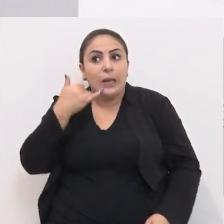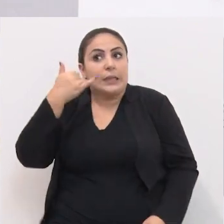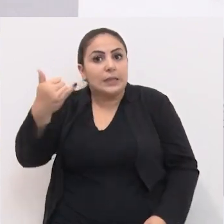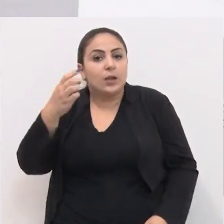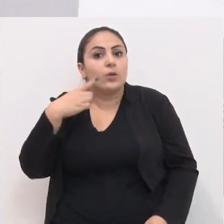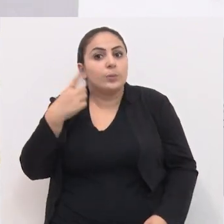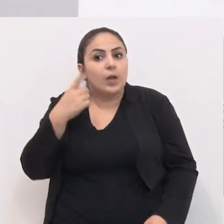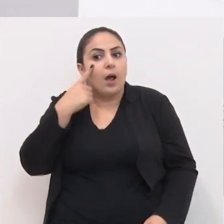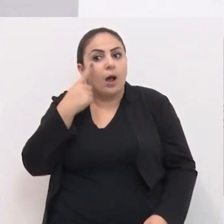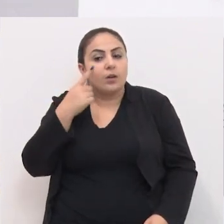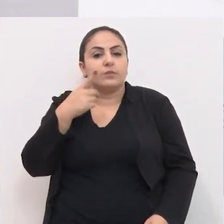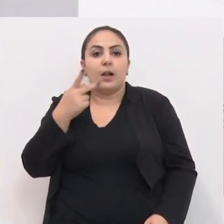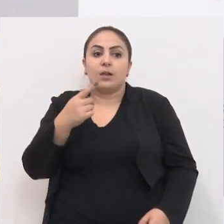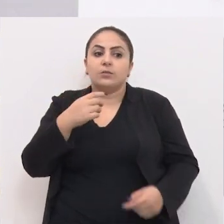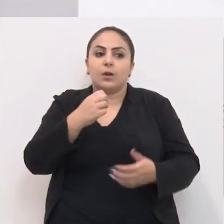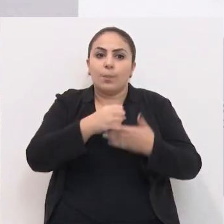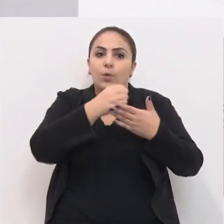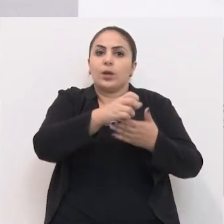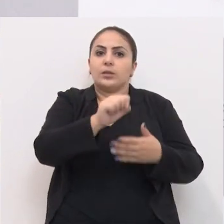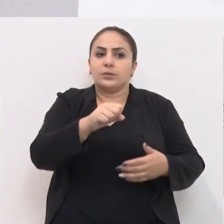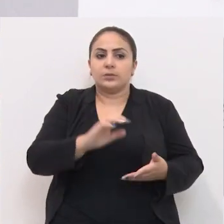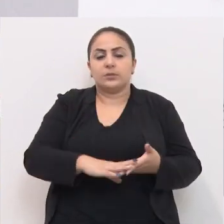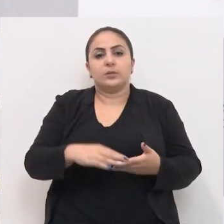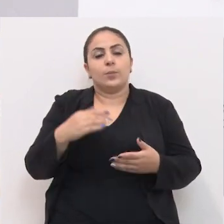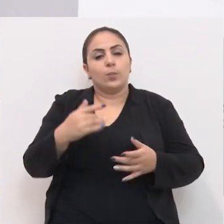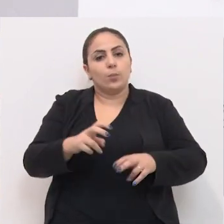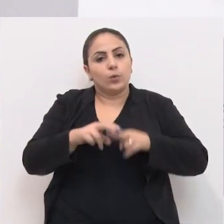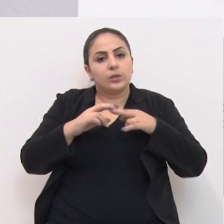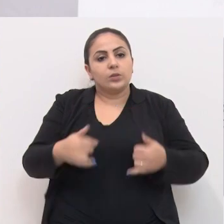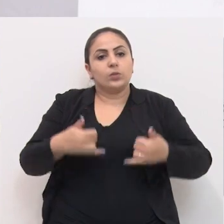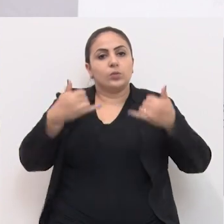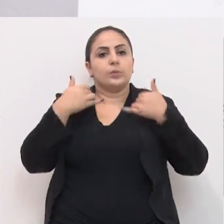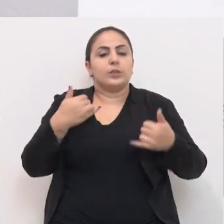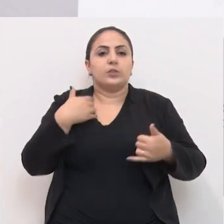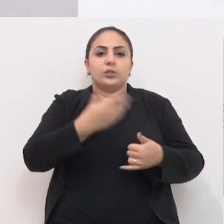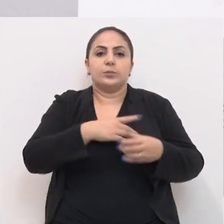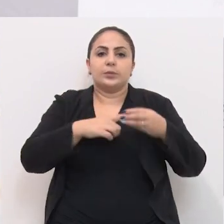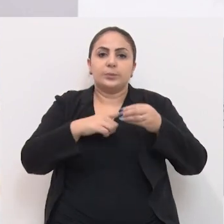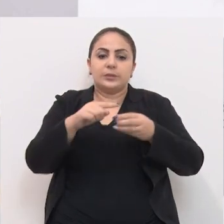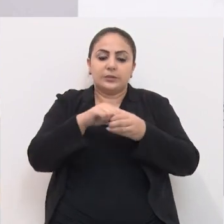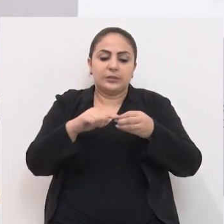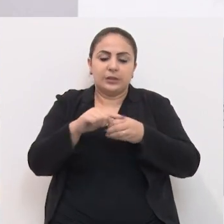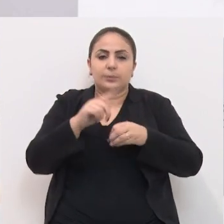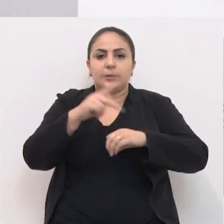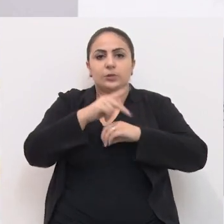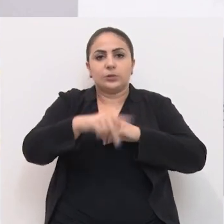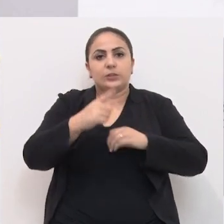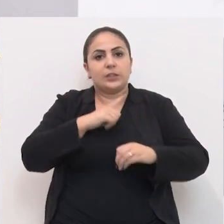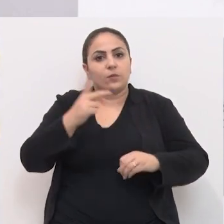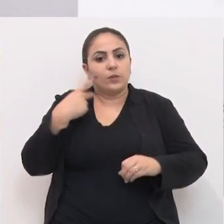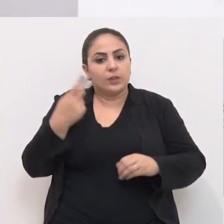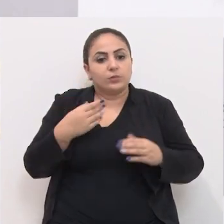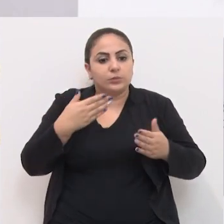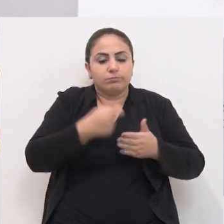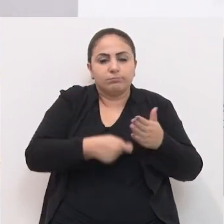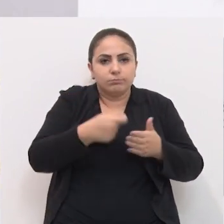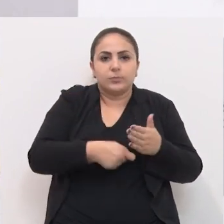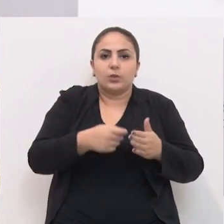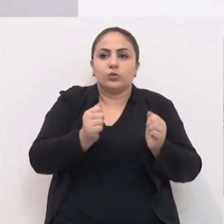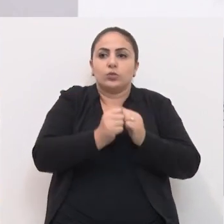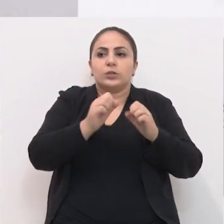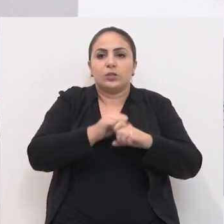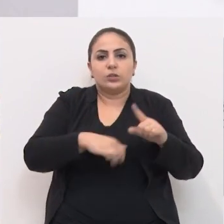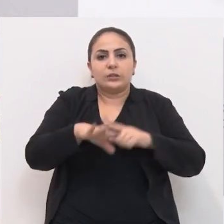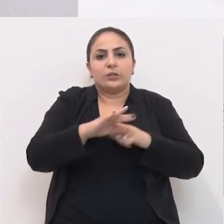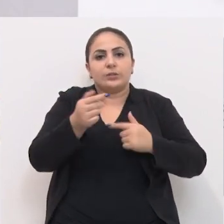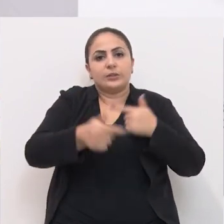tem nos dado todo o apoio aqui. Eu acho que é importante isso. Eu estou vendo a manifestação dos vereadores, pressionando seus deputados. É isso que nós vemos aqui na